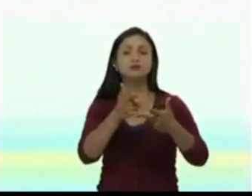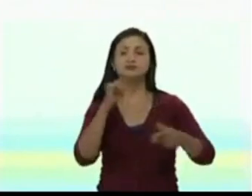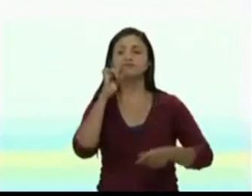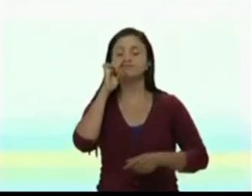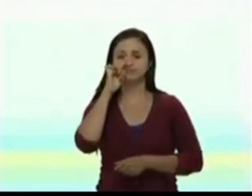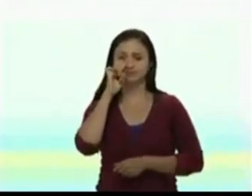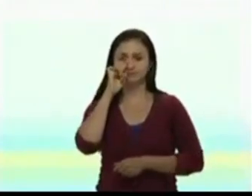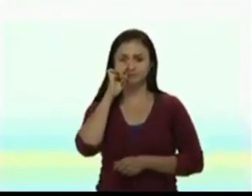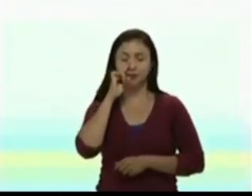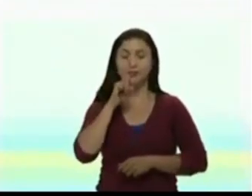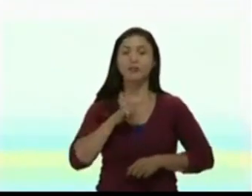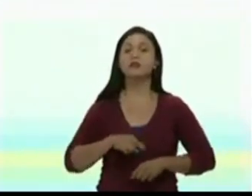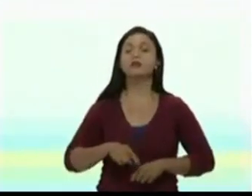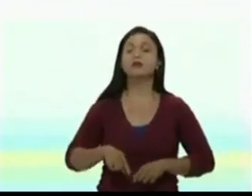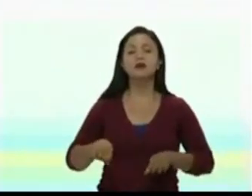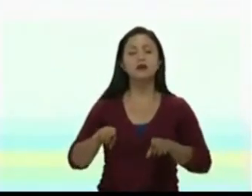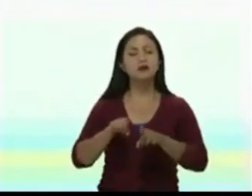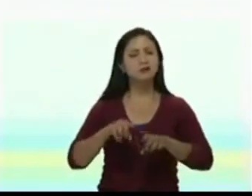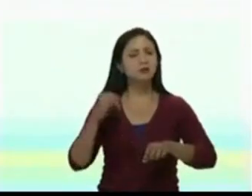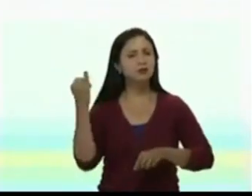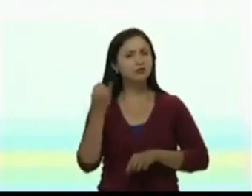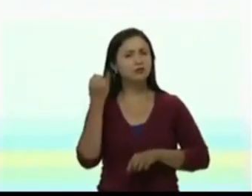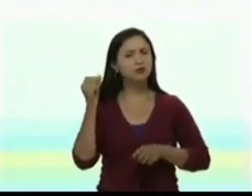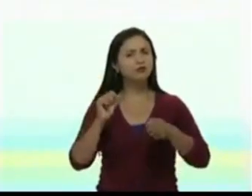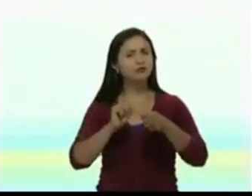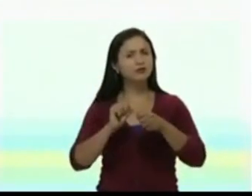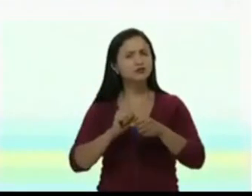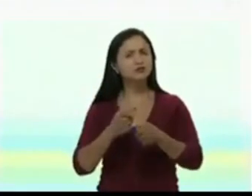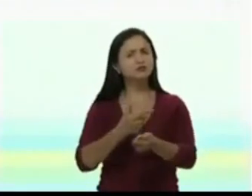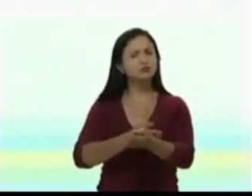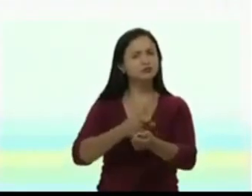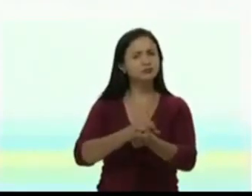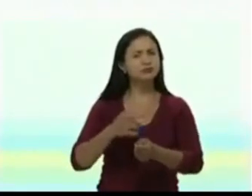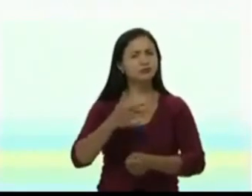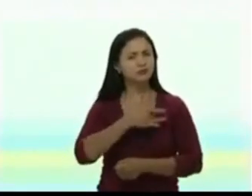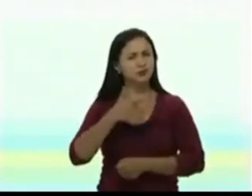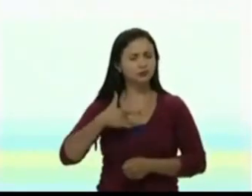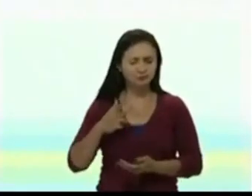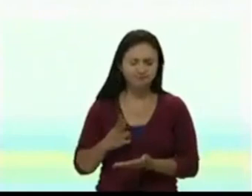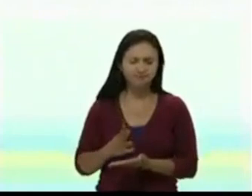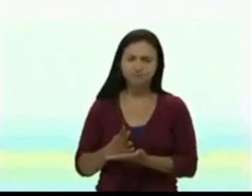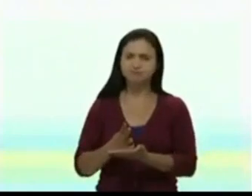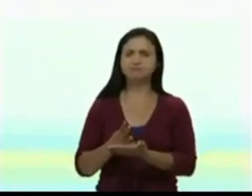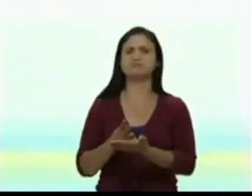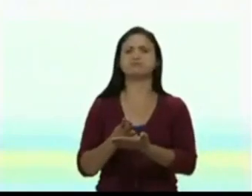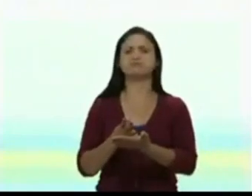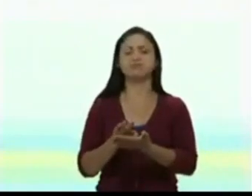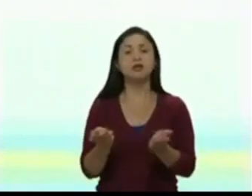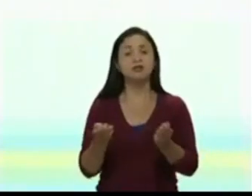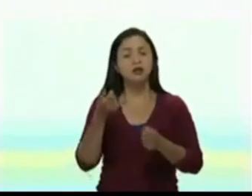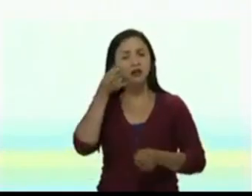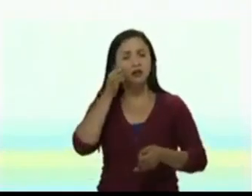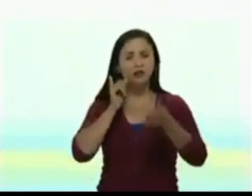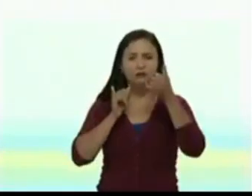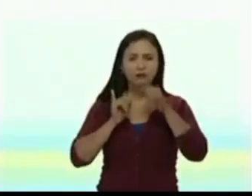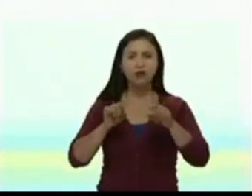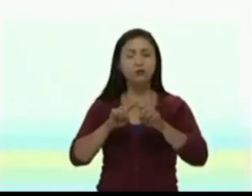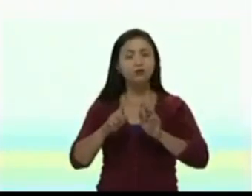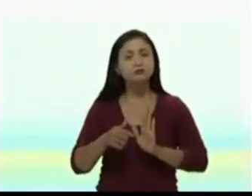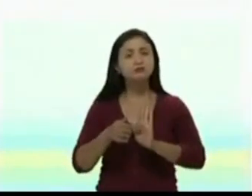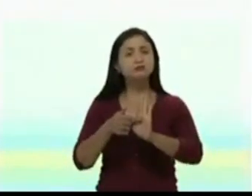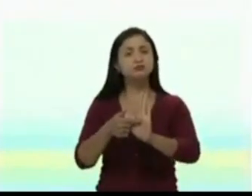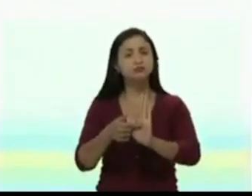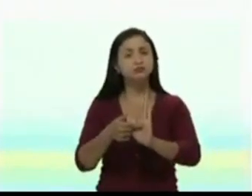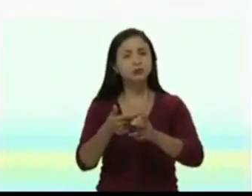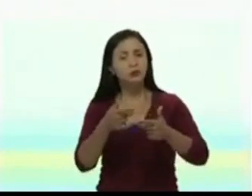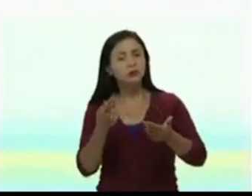risco. Além disso, é importante realizar check-ups de saúde regulares e para a prevenção e para o diagnóstico